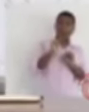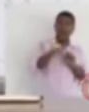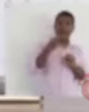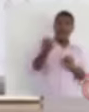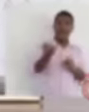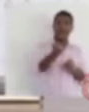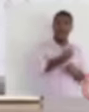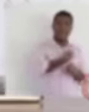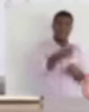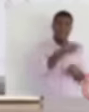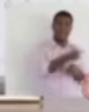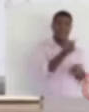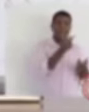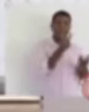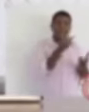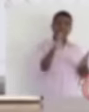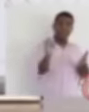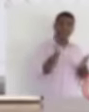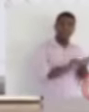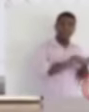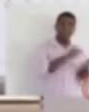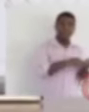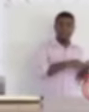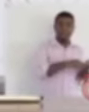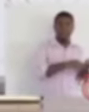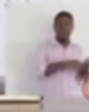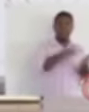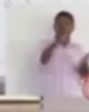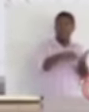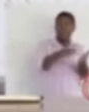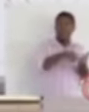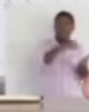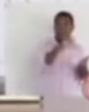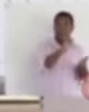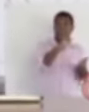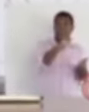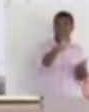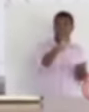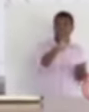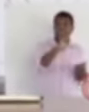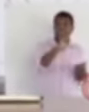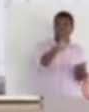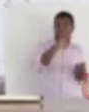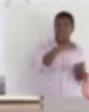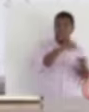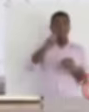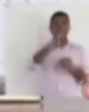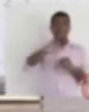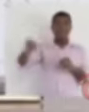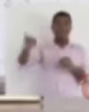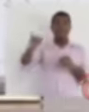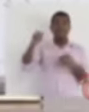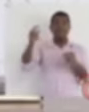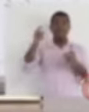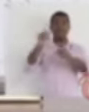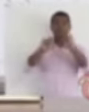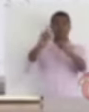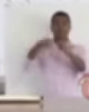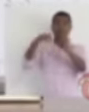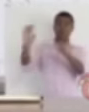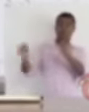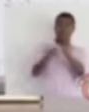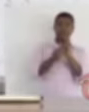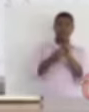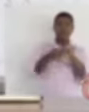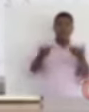praticamente instantâneo a notificação então nós entendemos que nesse momento nós podemos a fazer a migração hoje nós temos um